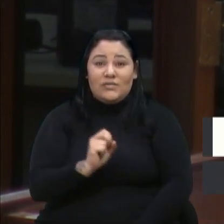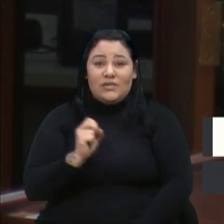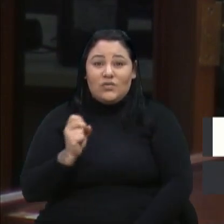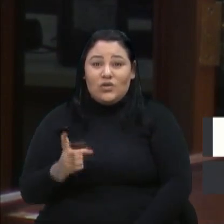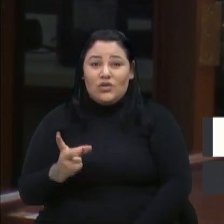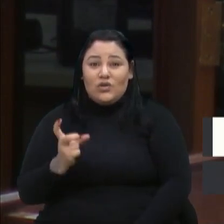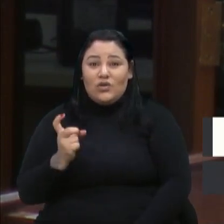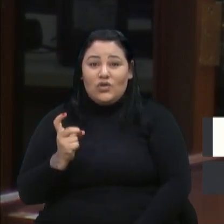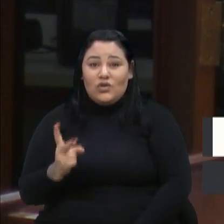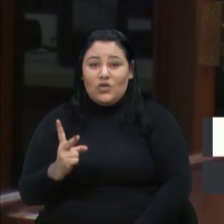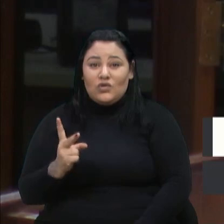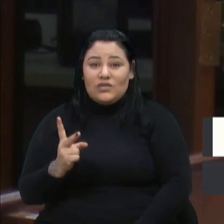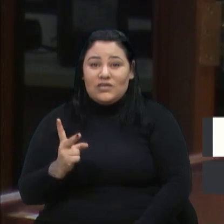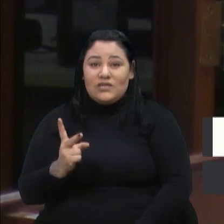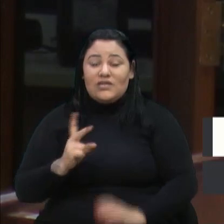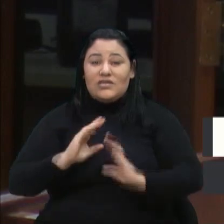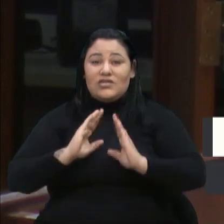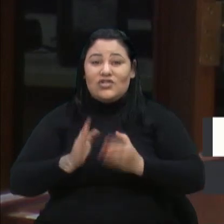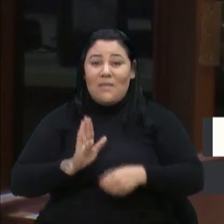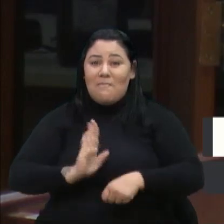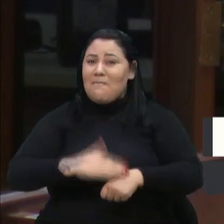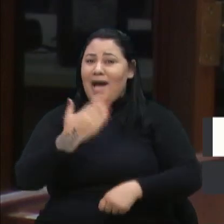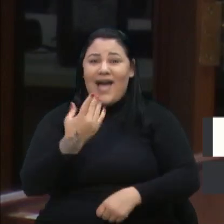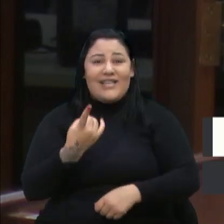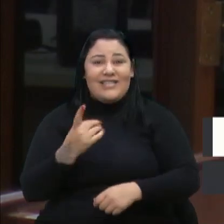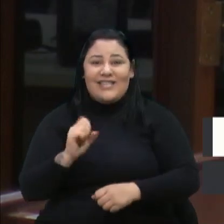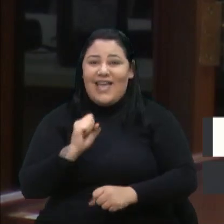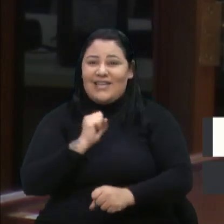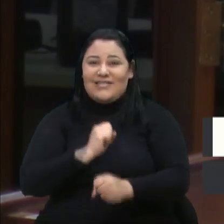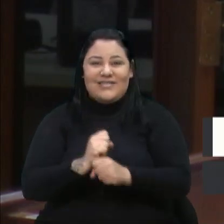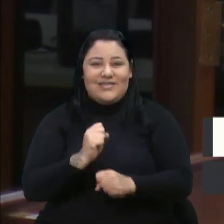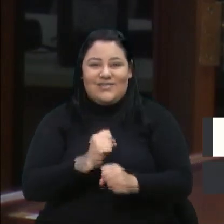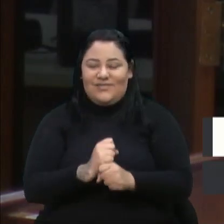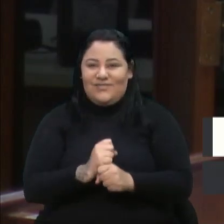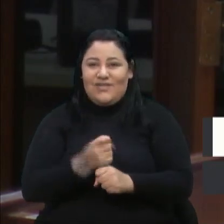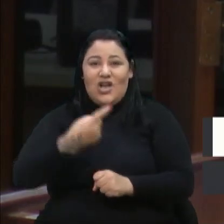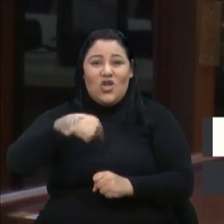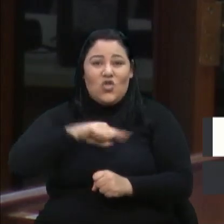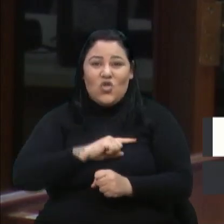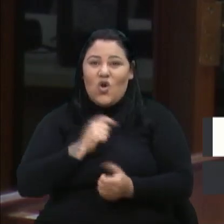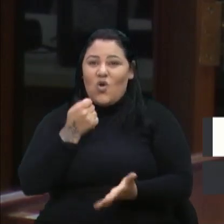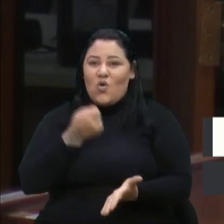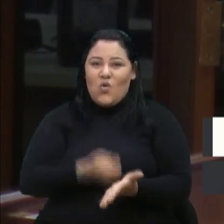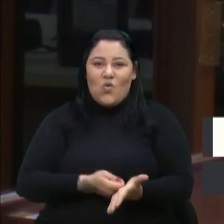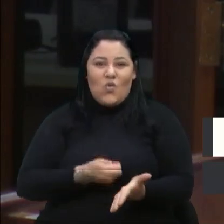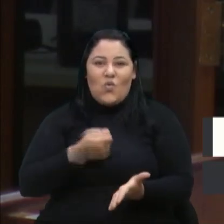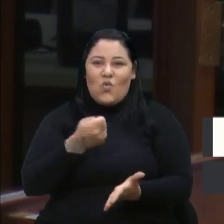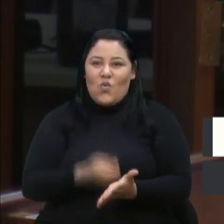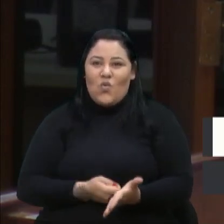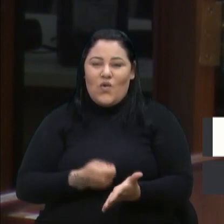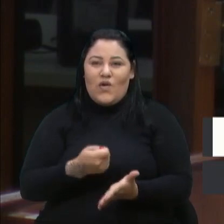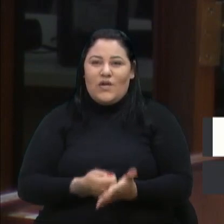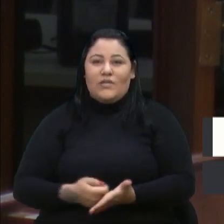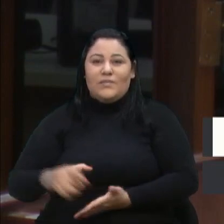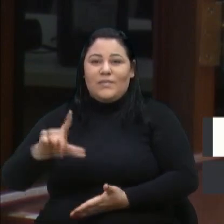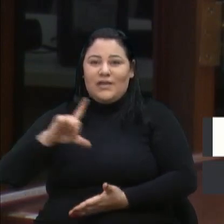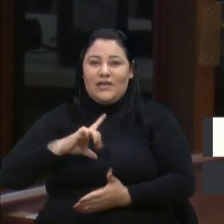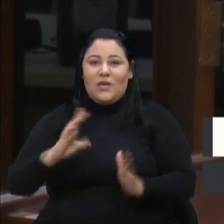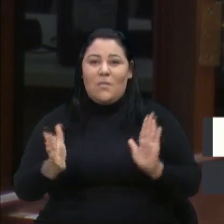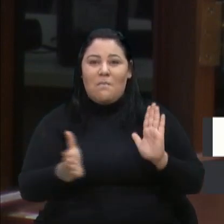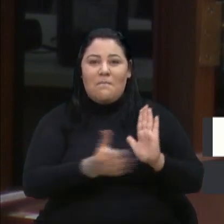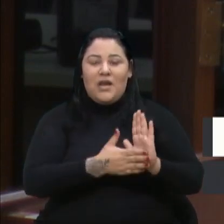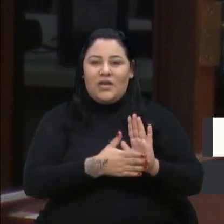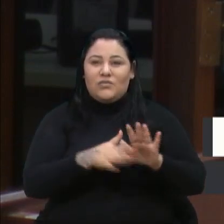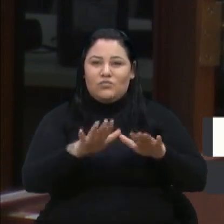2012, já se passaram mais de 10 anos. E nós estamos lutando para que nós tenhamos um plano de